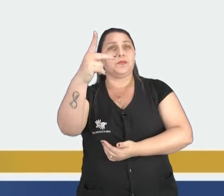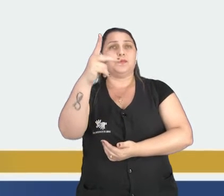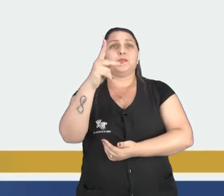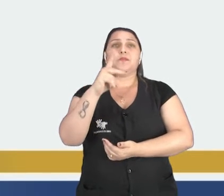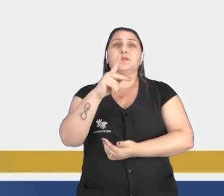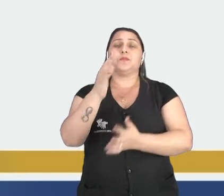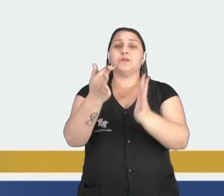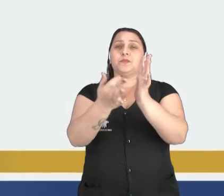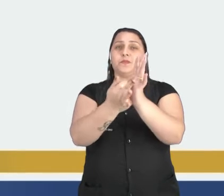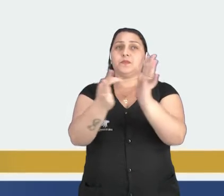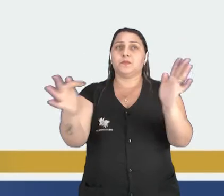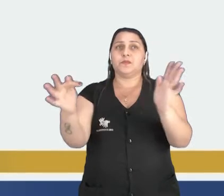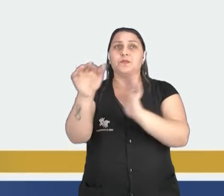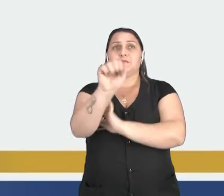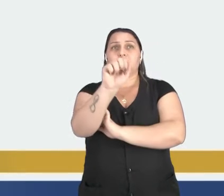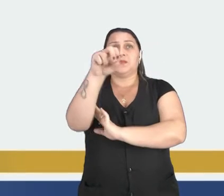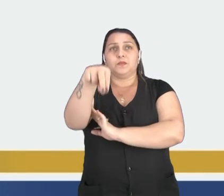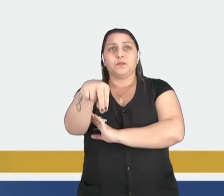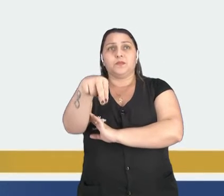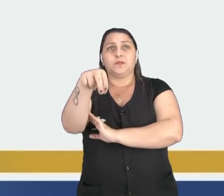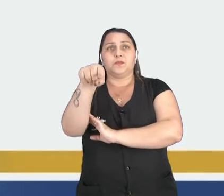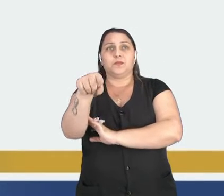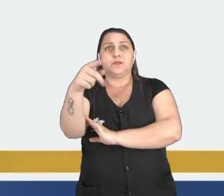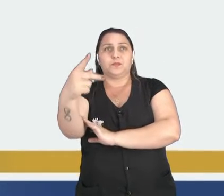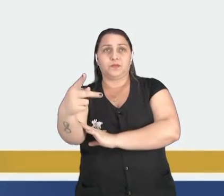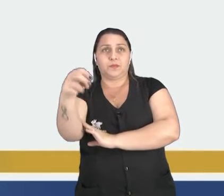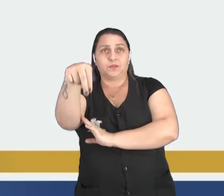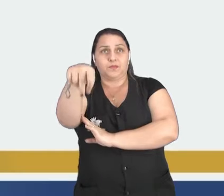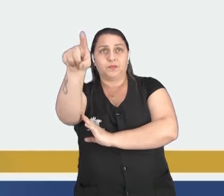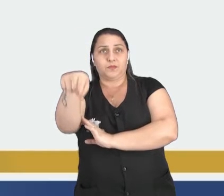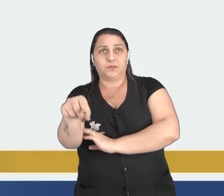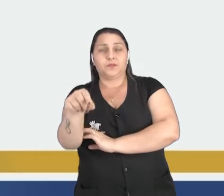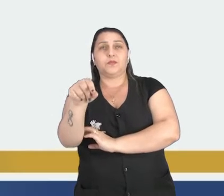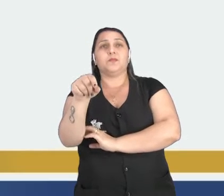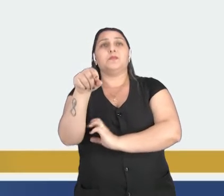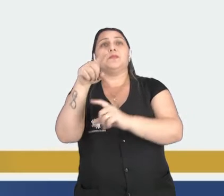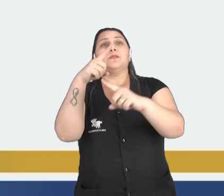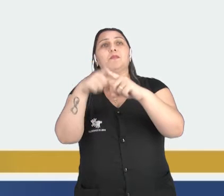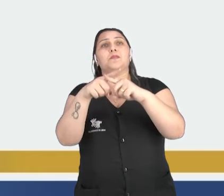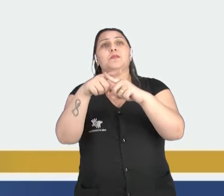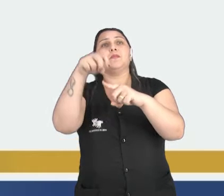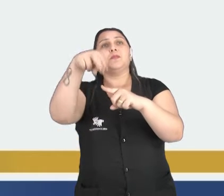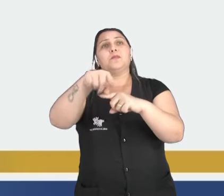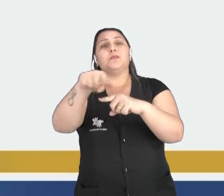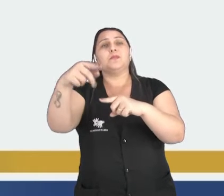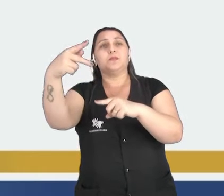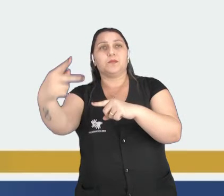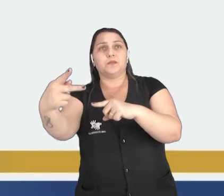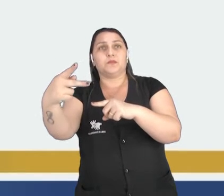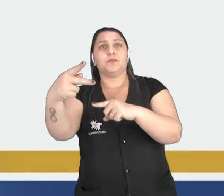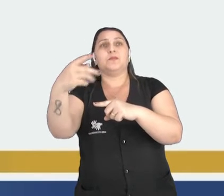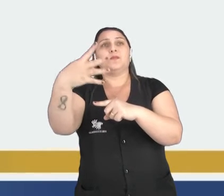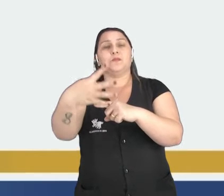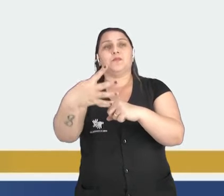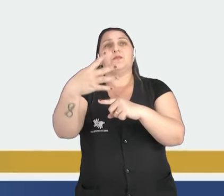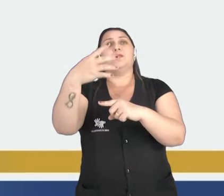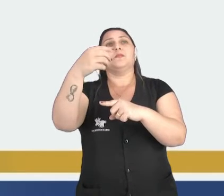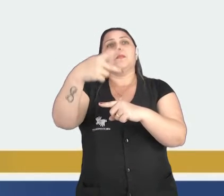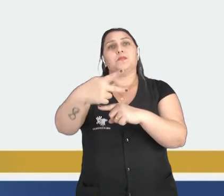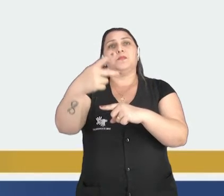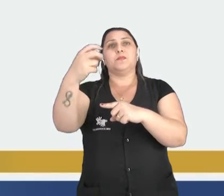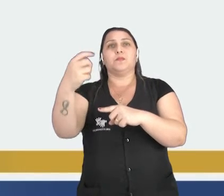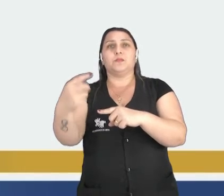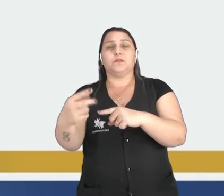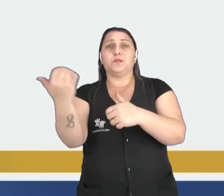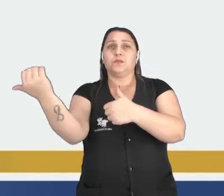Joga na fórmula. A n, P é n fatorial dividido por n menos p fatorial. O n é 4 e o p é 2. Olha